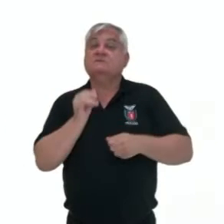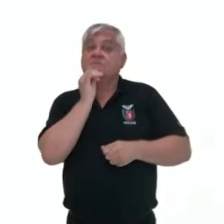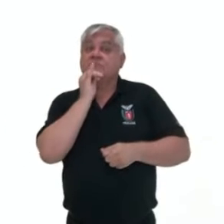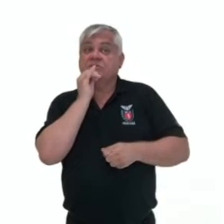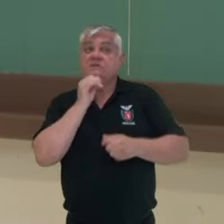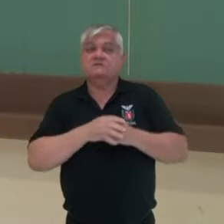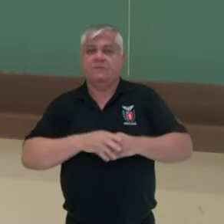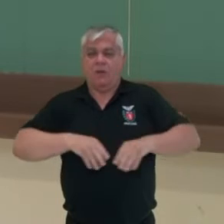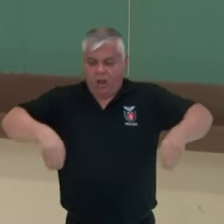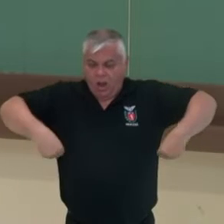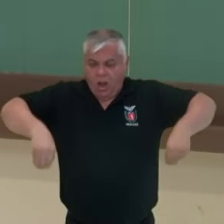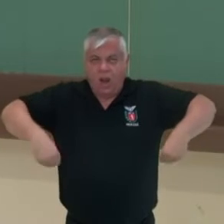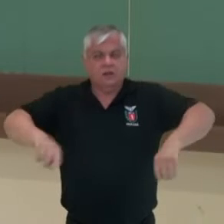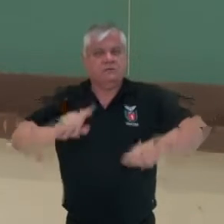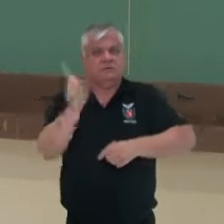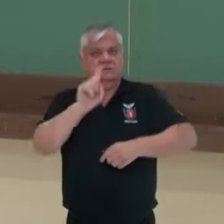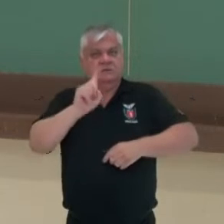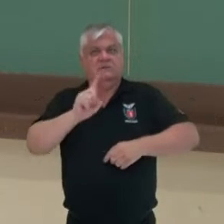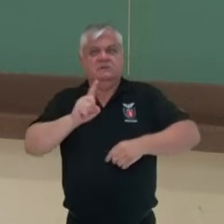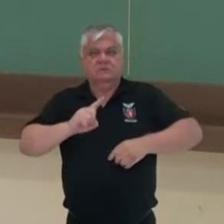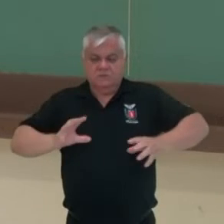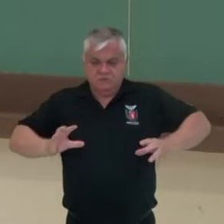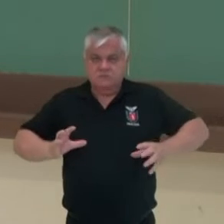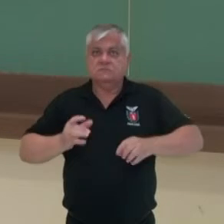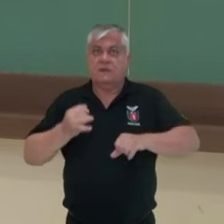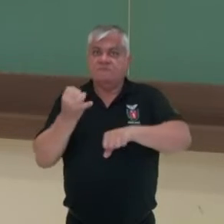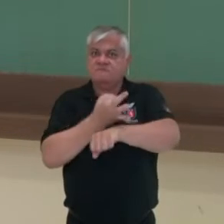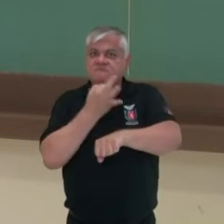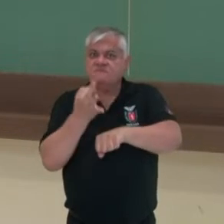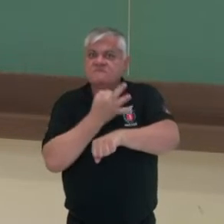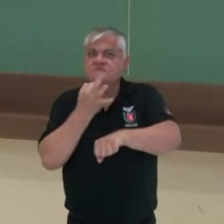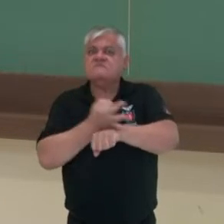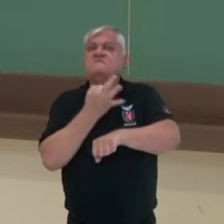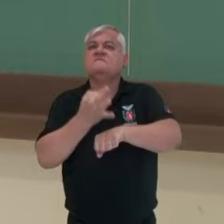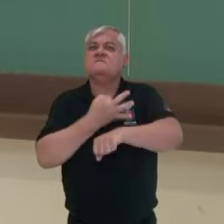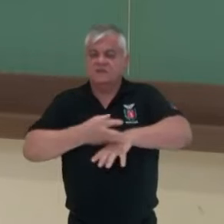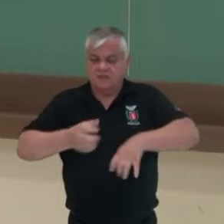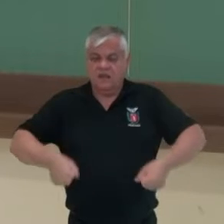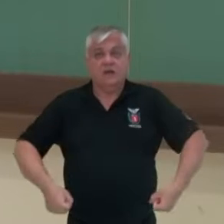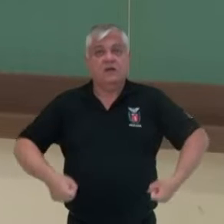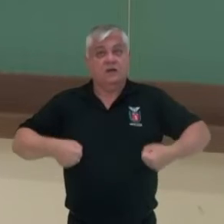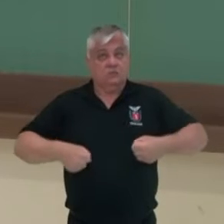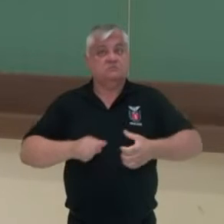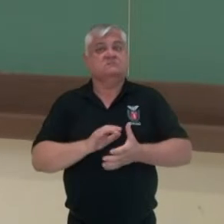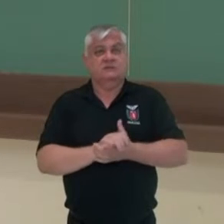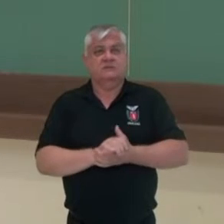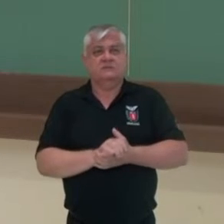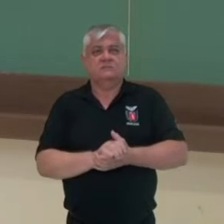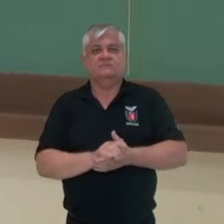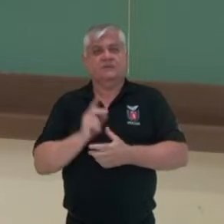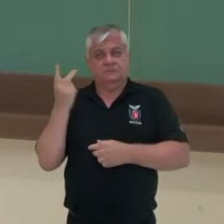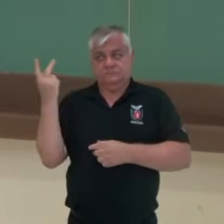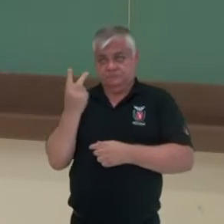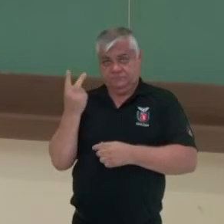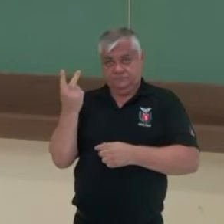muito largas, e elas têm que ser calças resistentes, né? E olha que legal, eles lutam